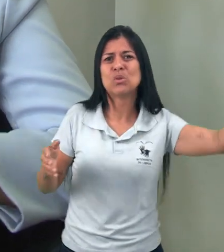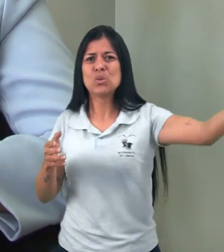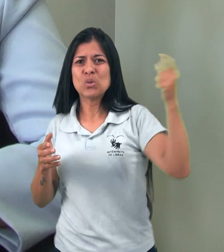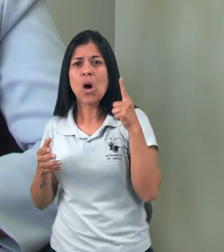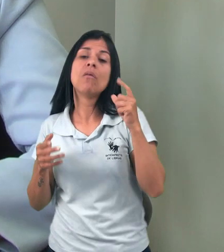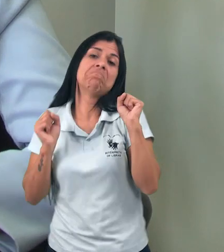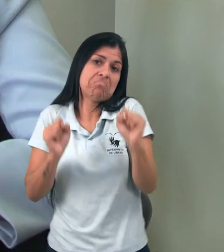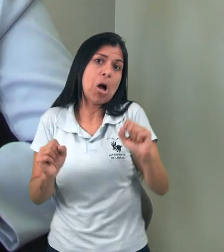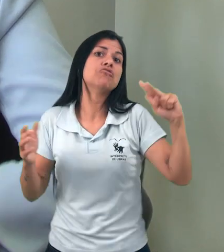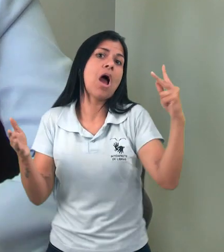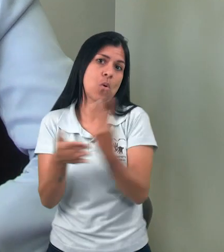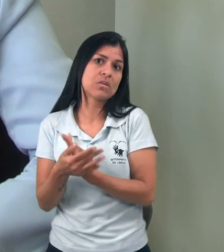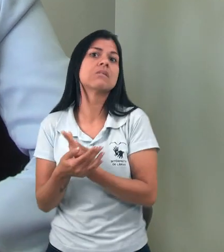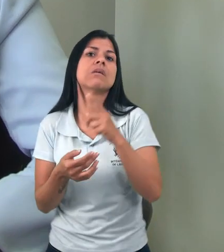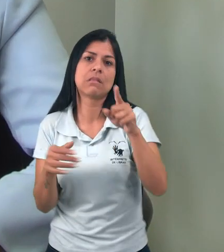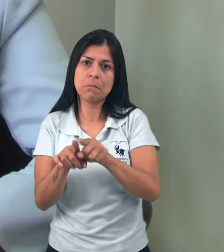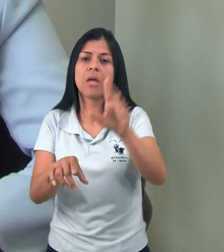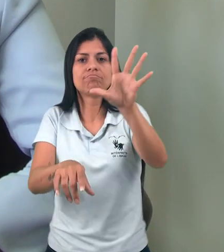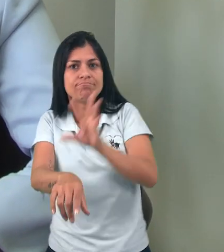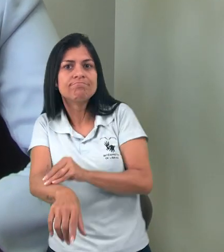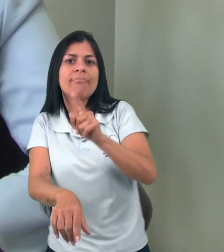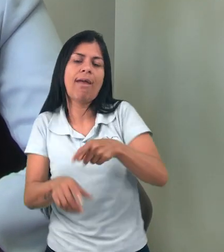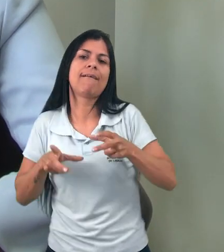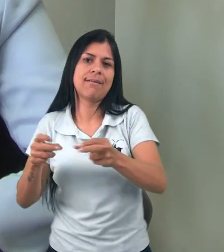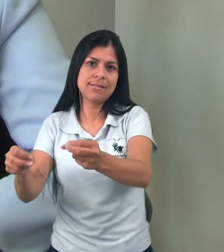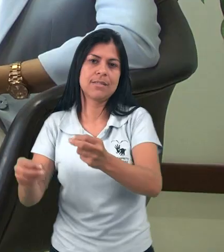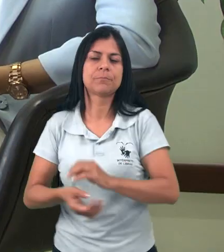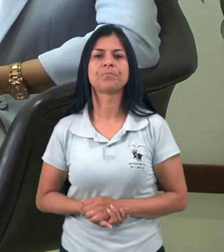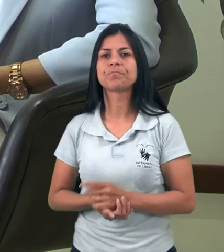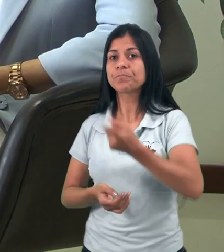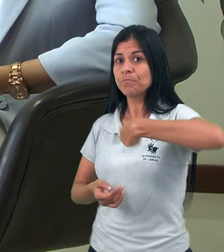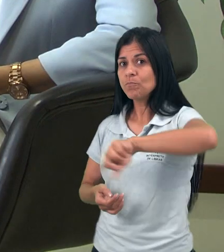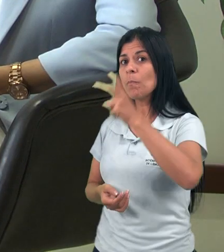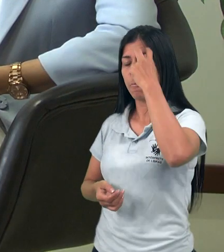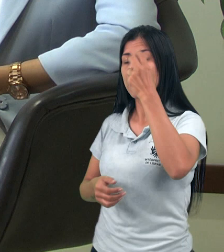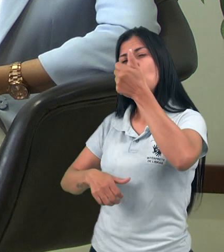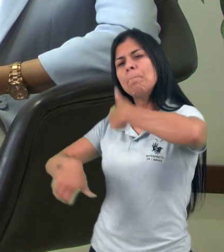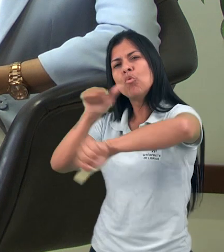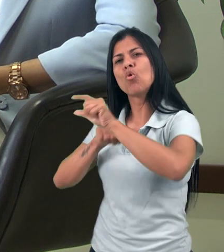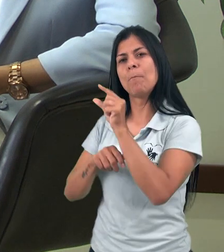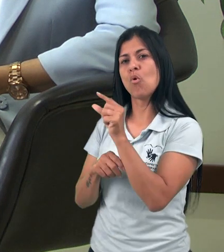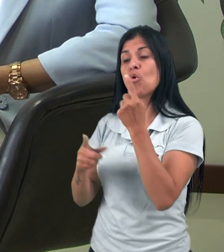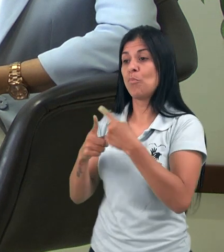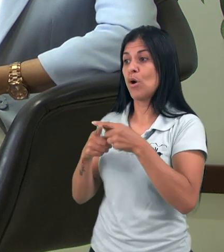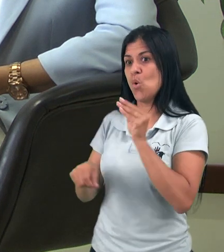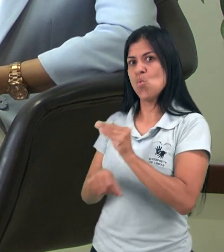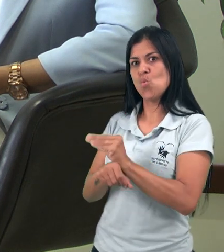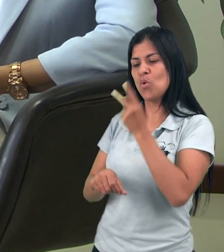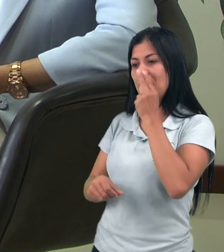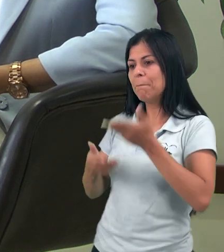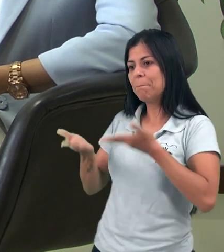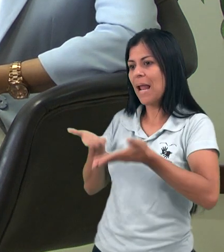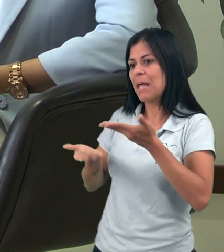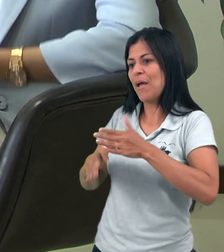períodos longos, provavelmente é um candidato de pele após os 40, 50 anos. cultura, a nossa cultura mudou um pouco em relação a esse cuidado